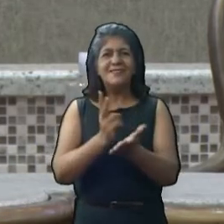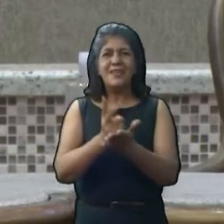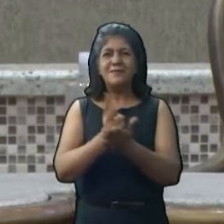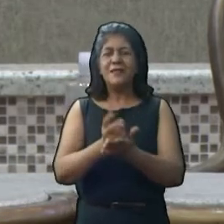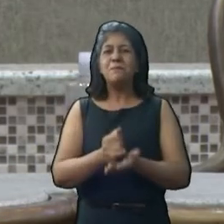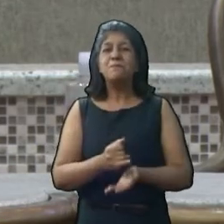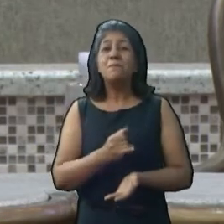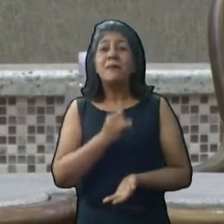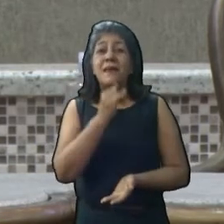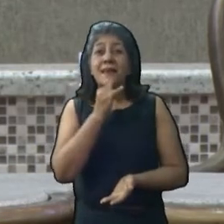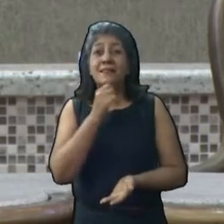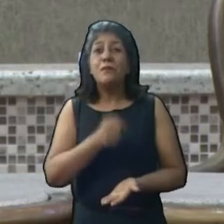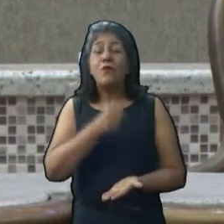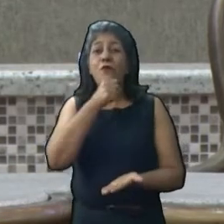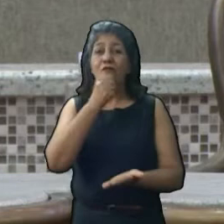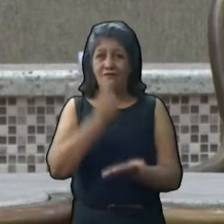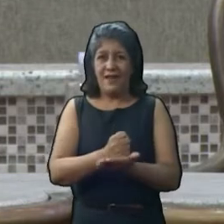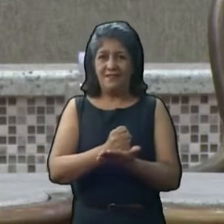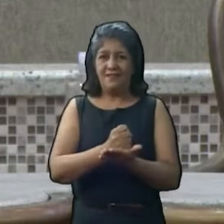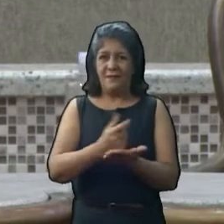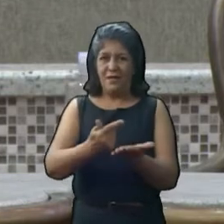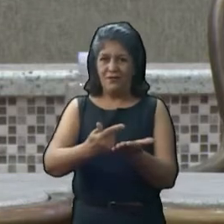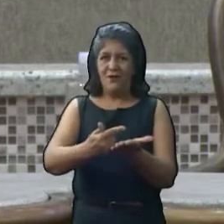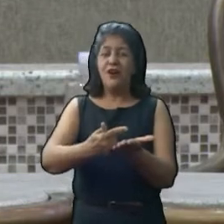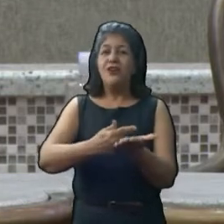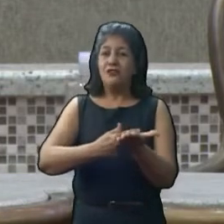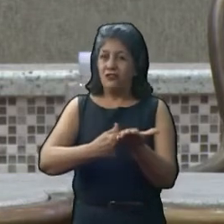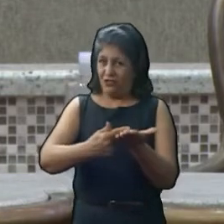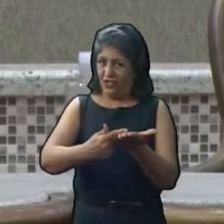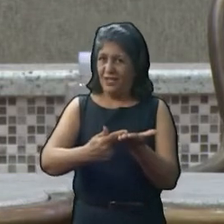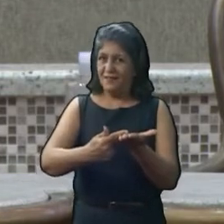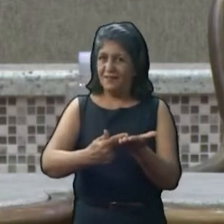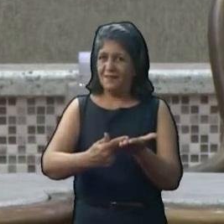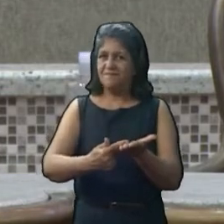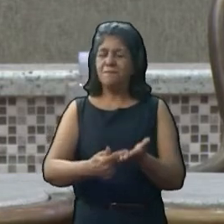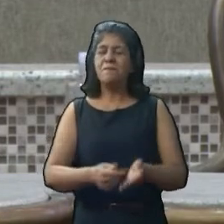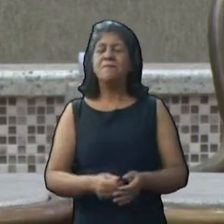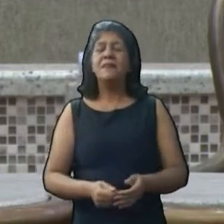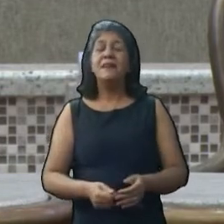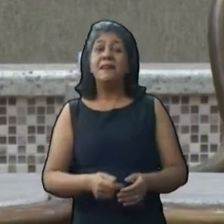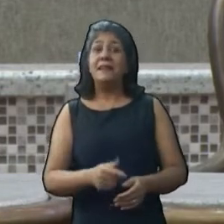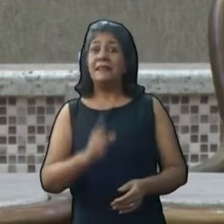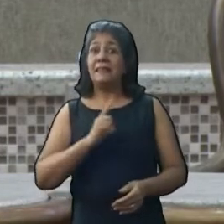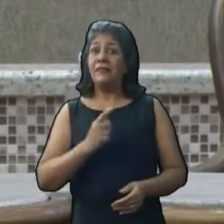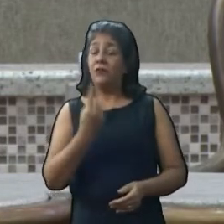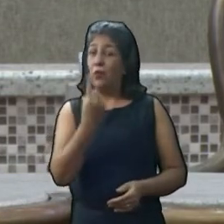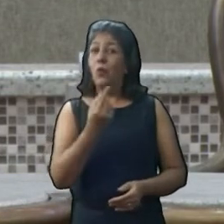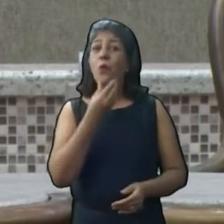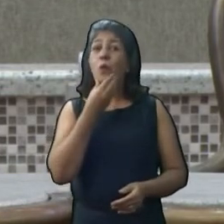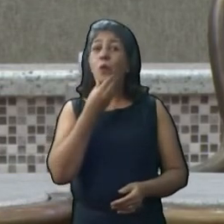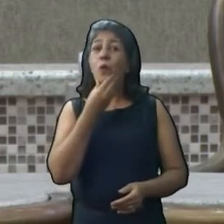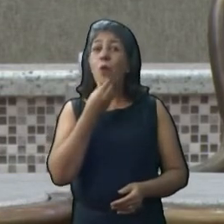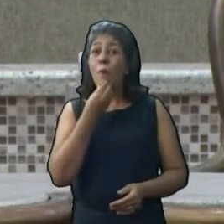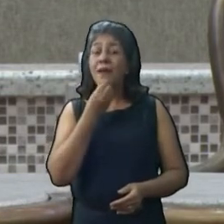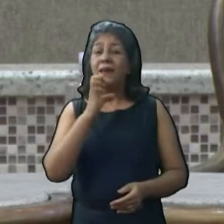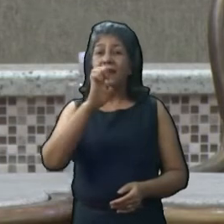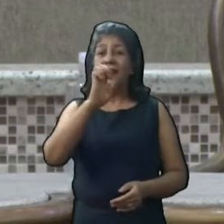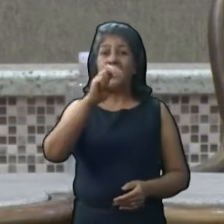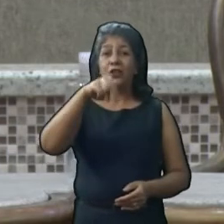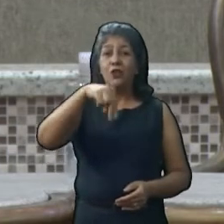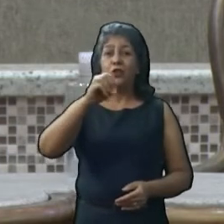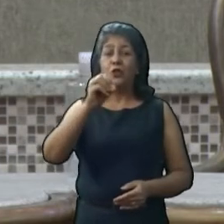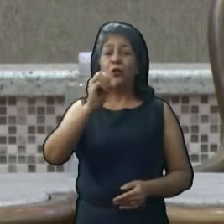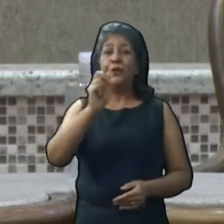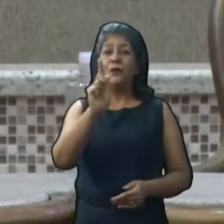a bíblia dá conta de um homem que o texto sagrado diz enoque andou com deus e deus para si o tomou